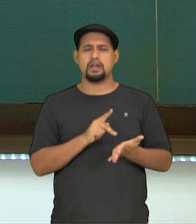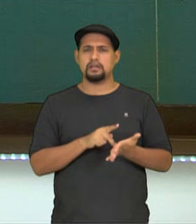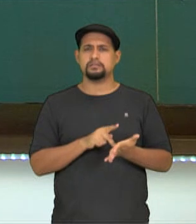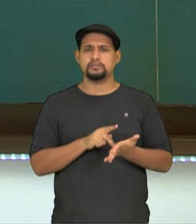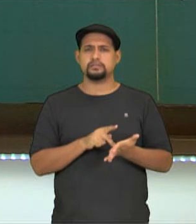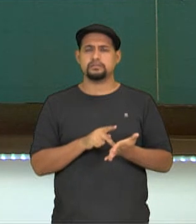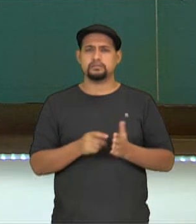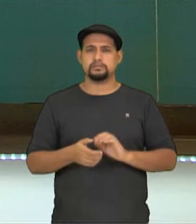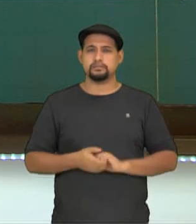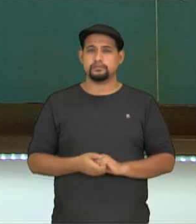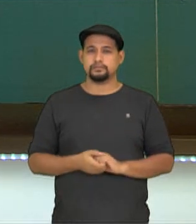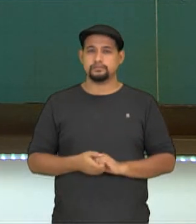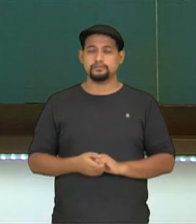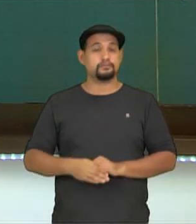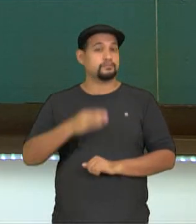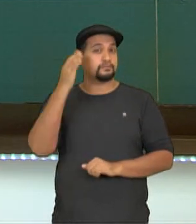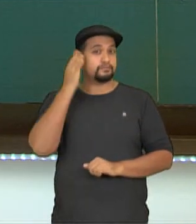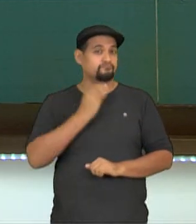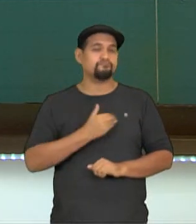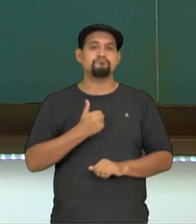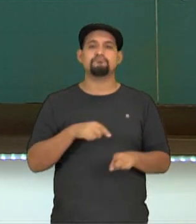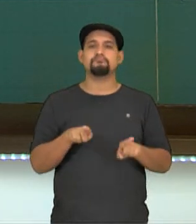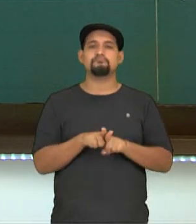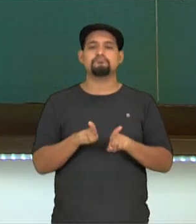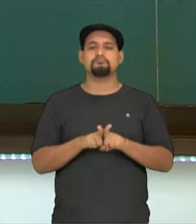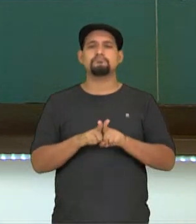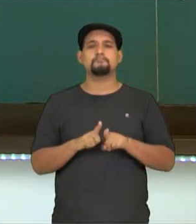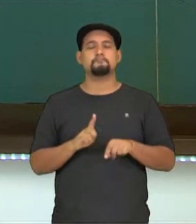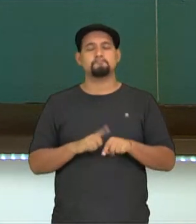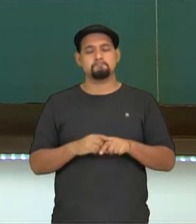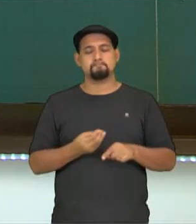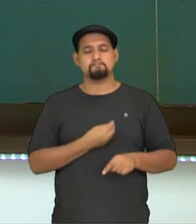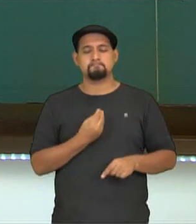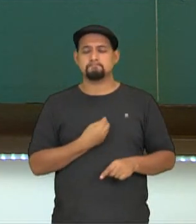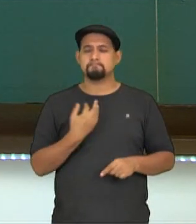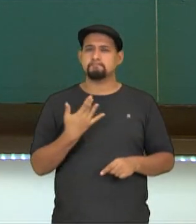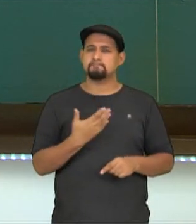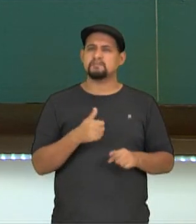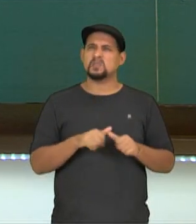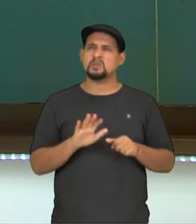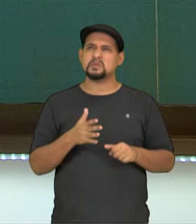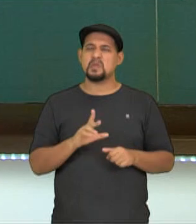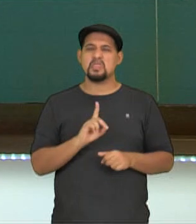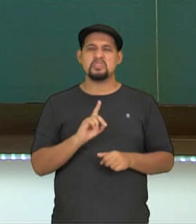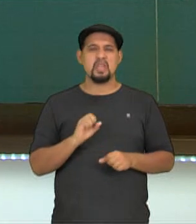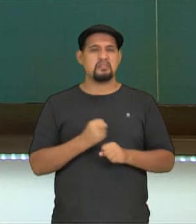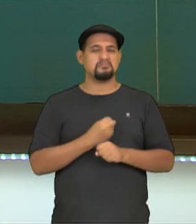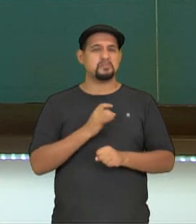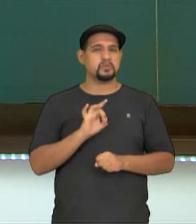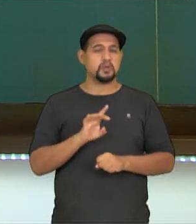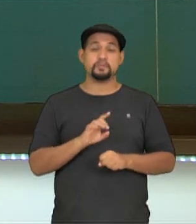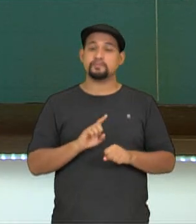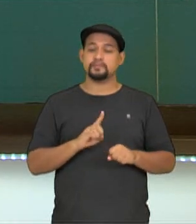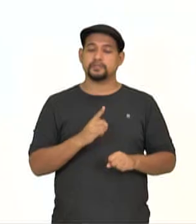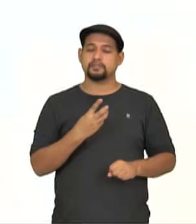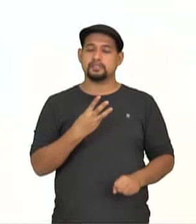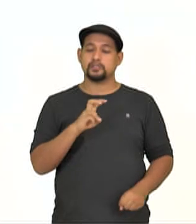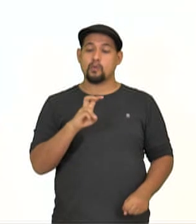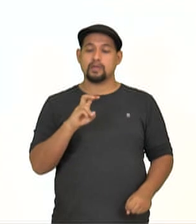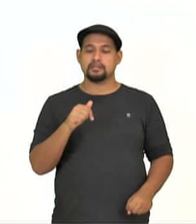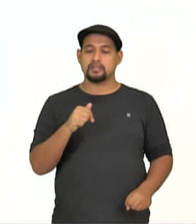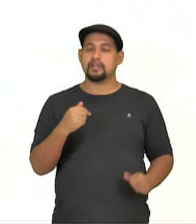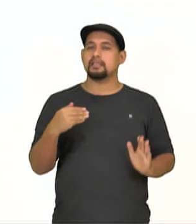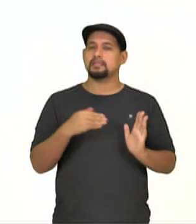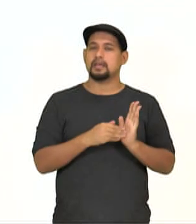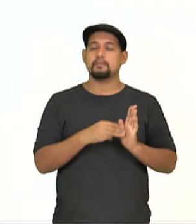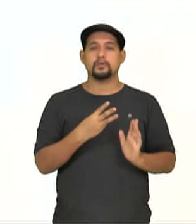realidade. Dom Pedro I, o período de reinado de Dom Pedro I durou apenas 10 anos, de